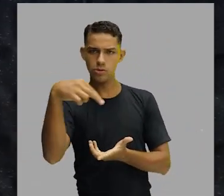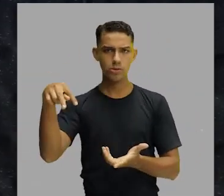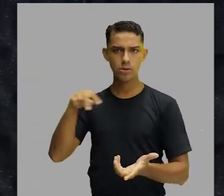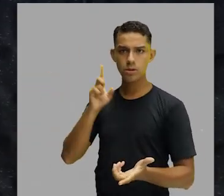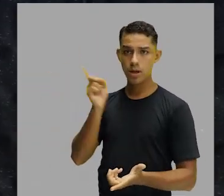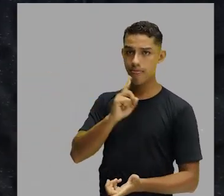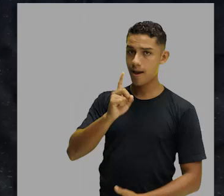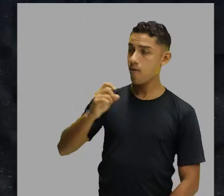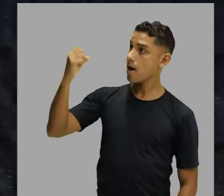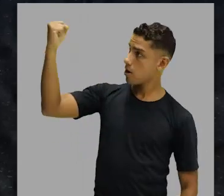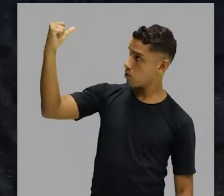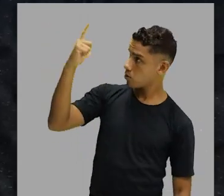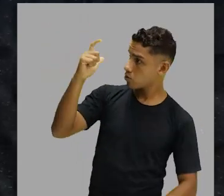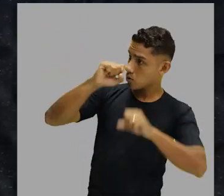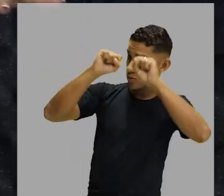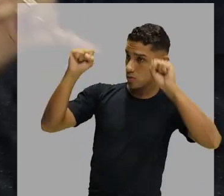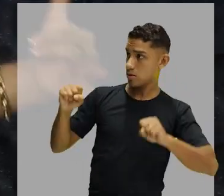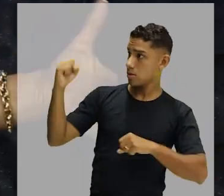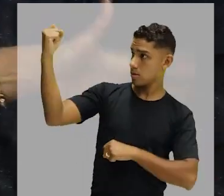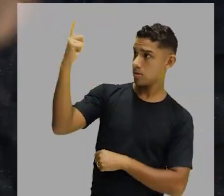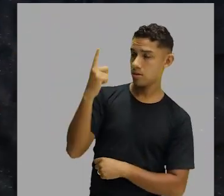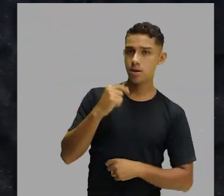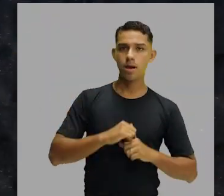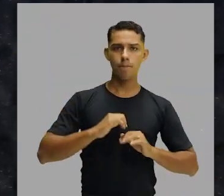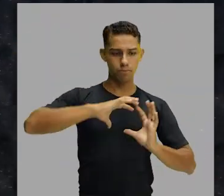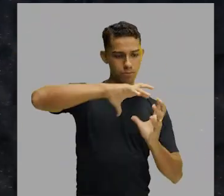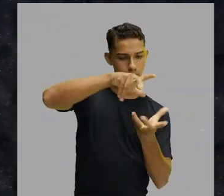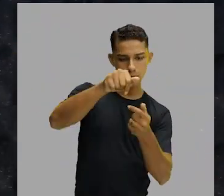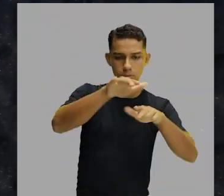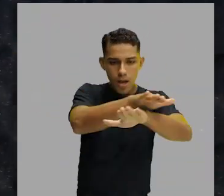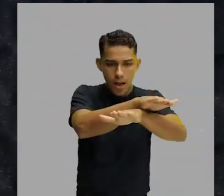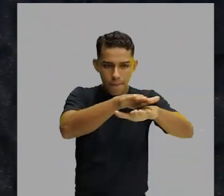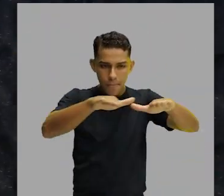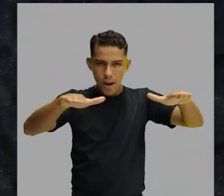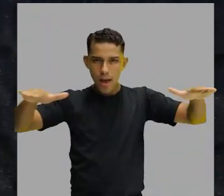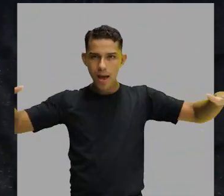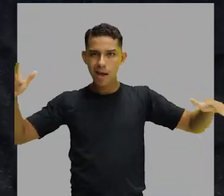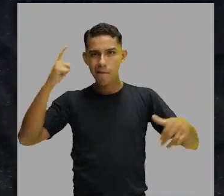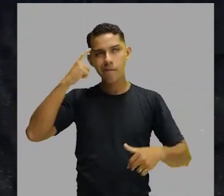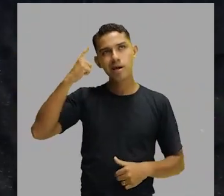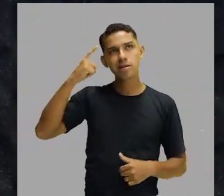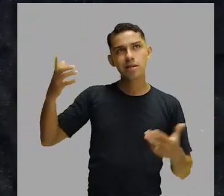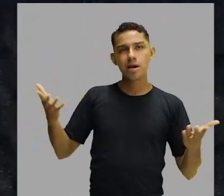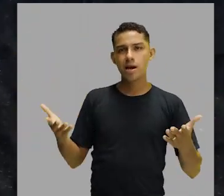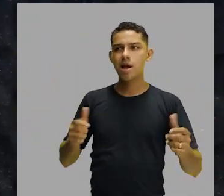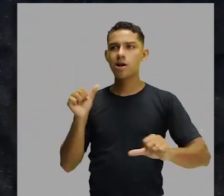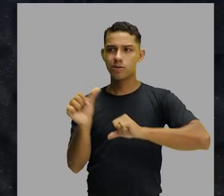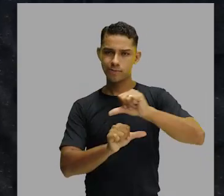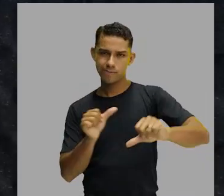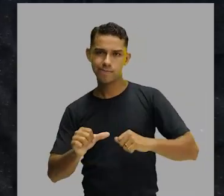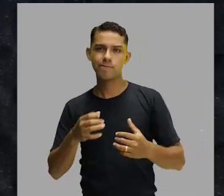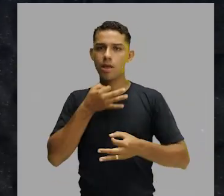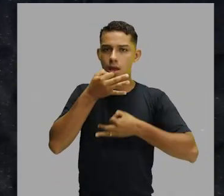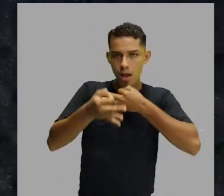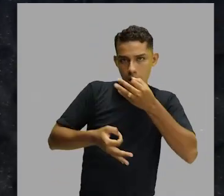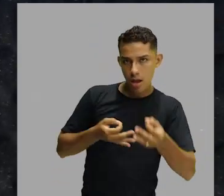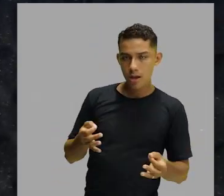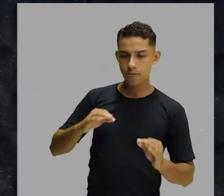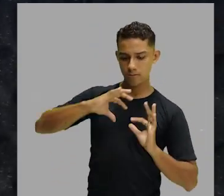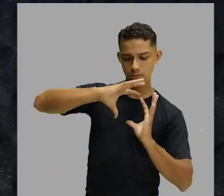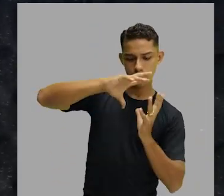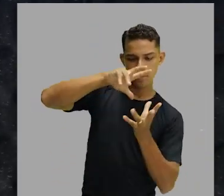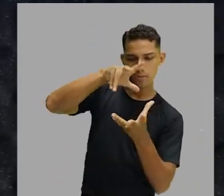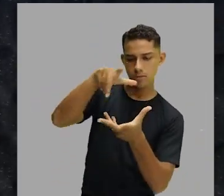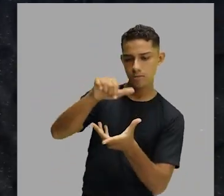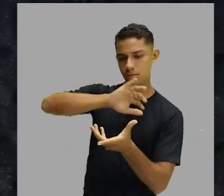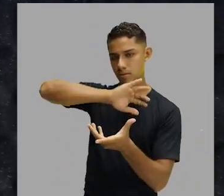Terra não era uma superfície plana, um pensamento que nos dias de hoje foi assim fomentado novamente,